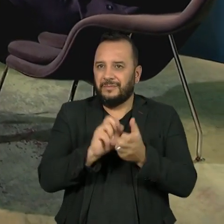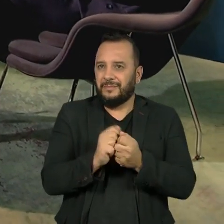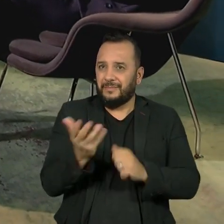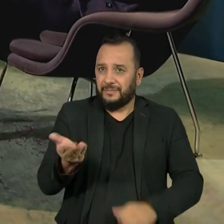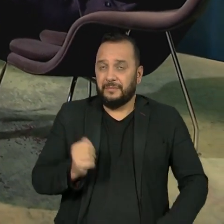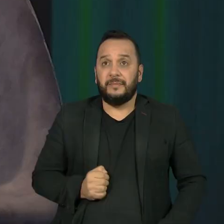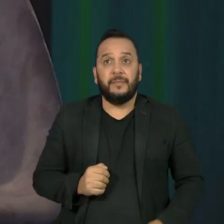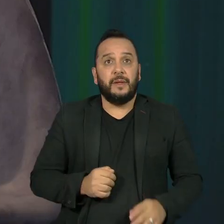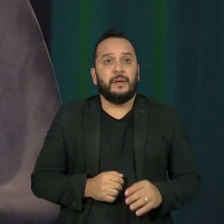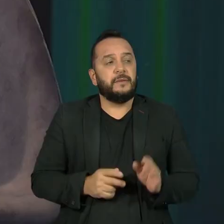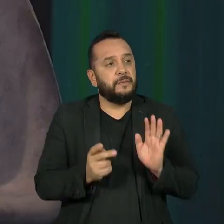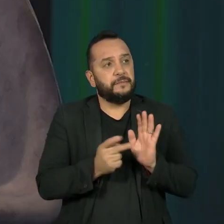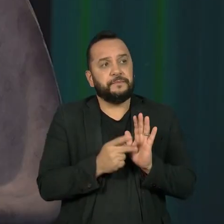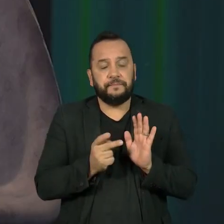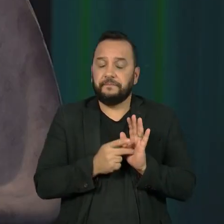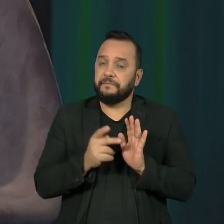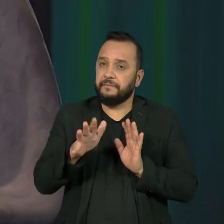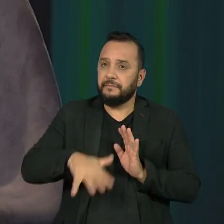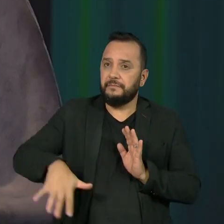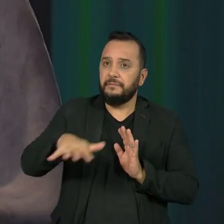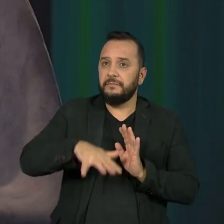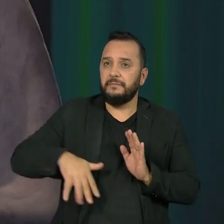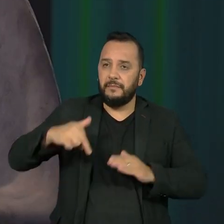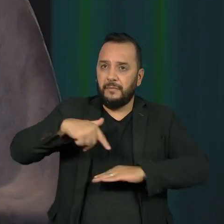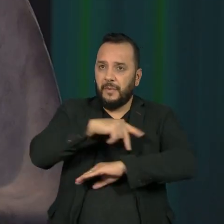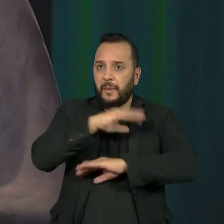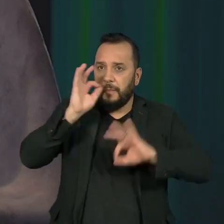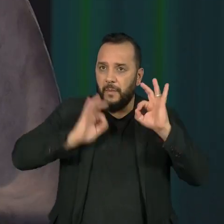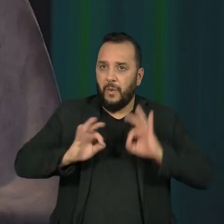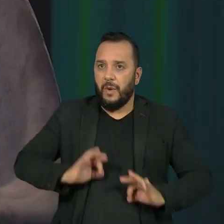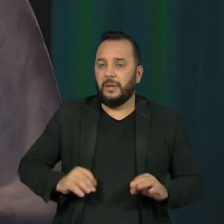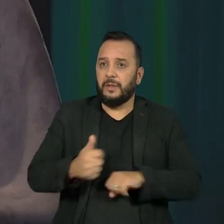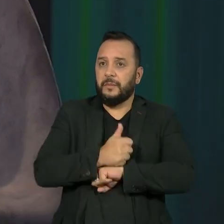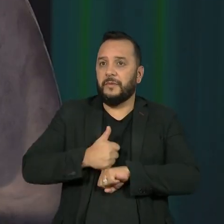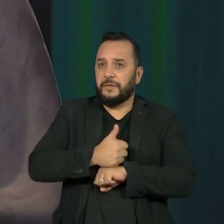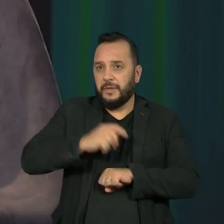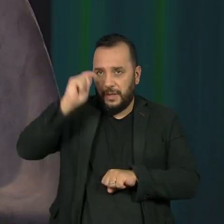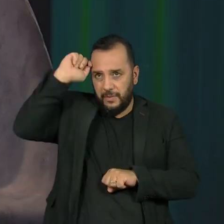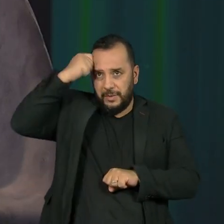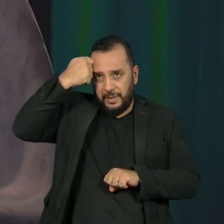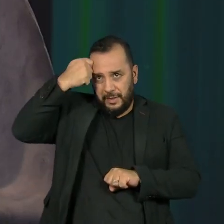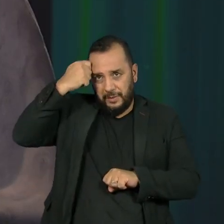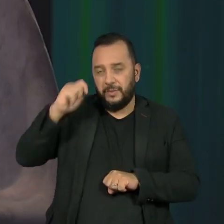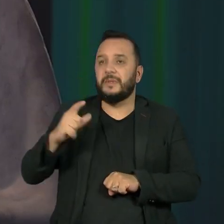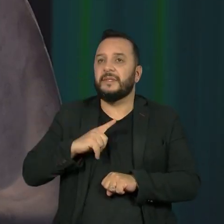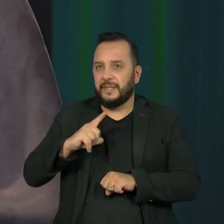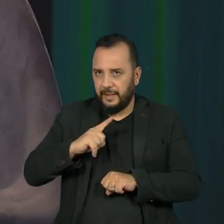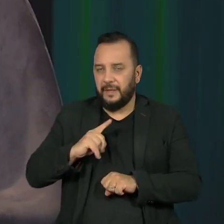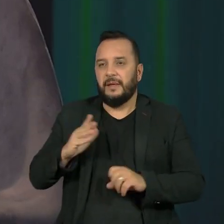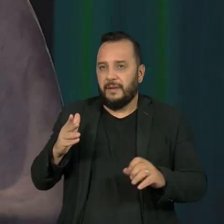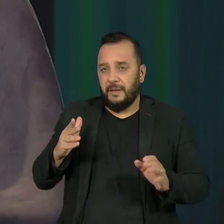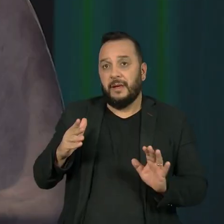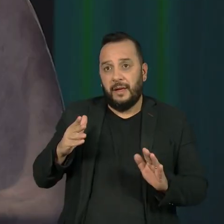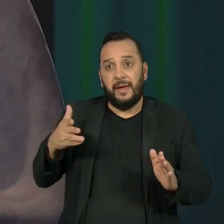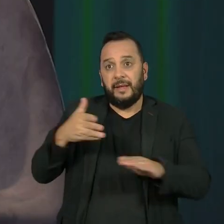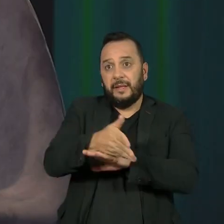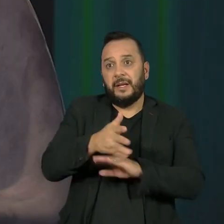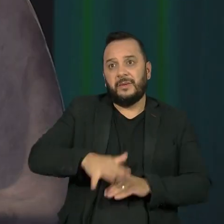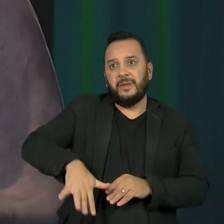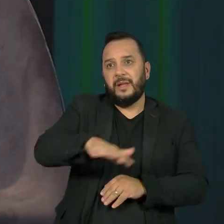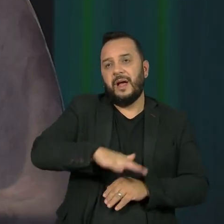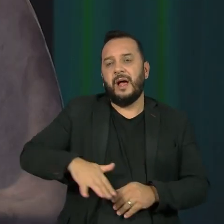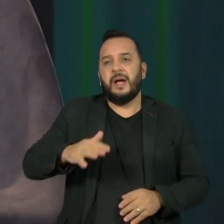para a moda, a gente entende também que os profissionais negros, eles estão chegando num patamar de luxo e eles